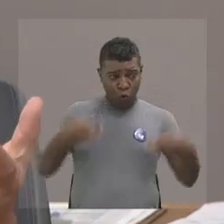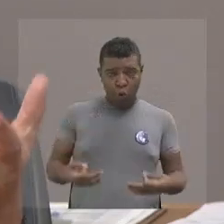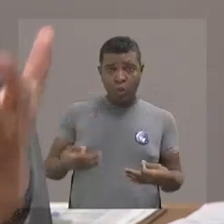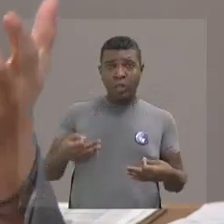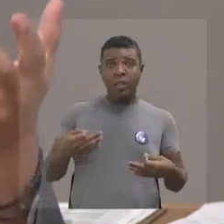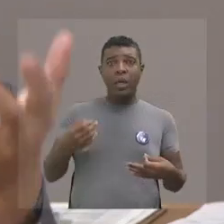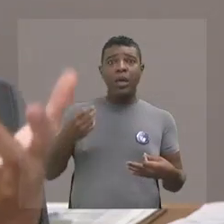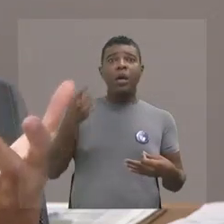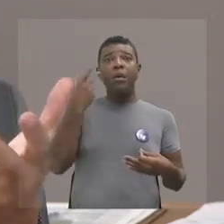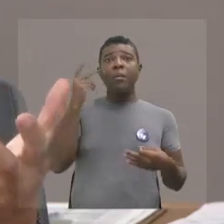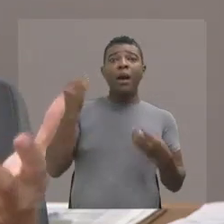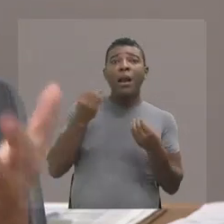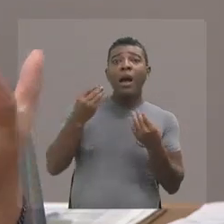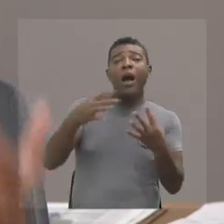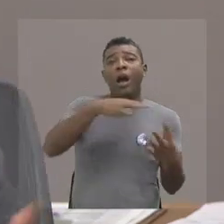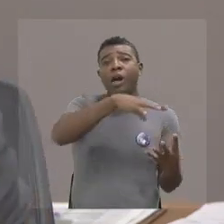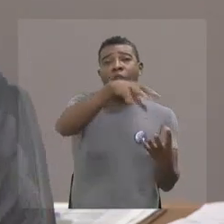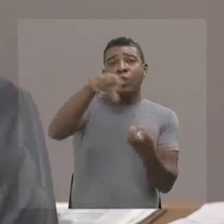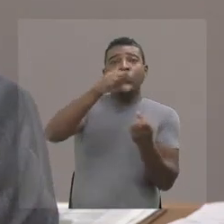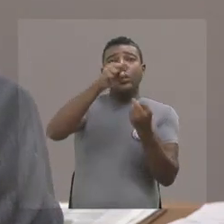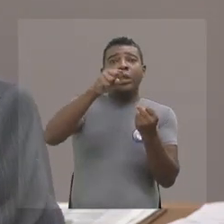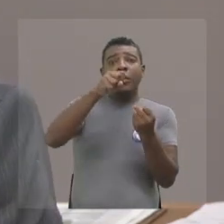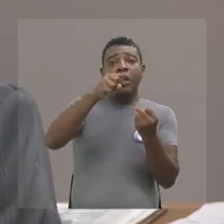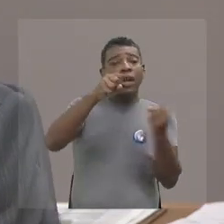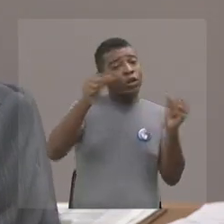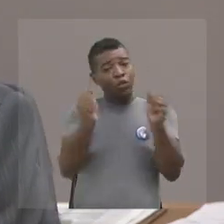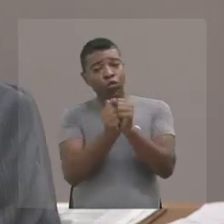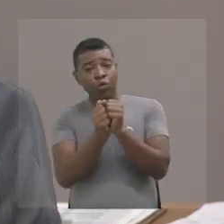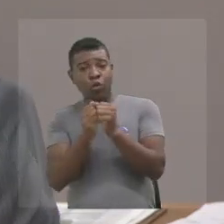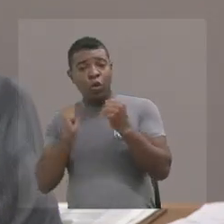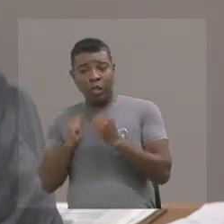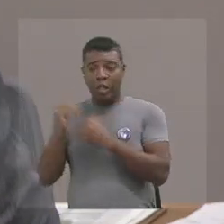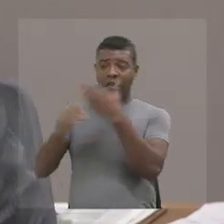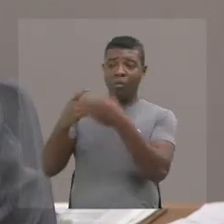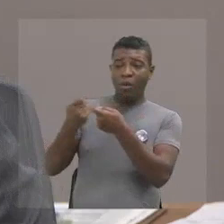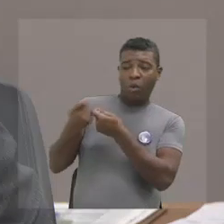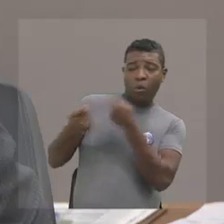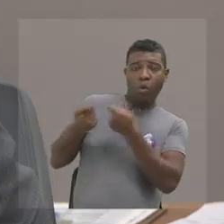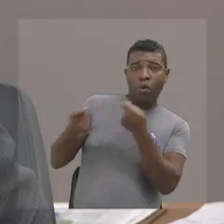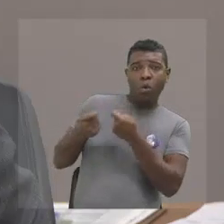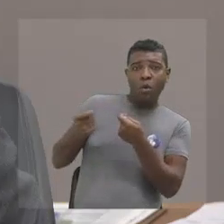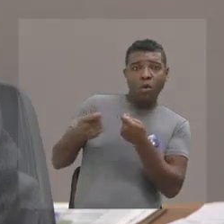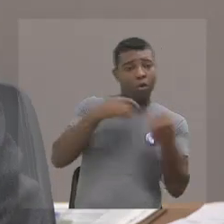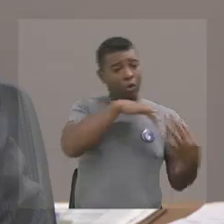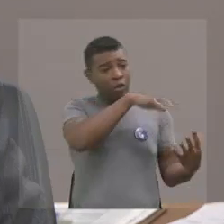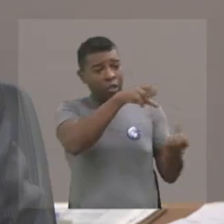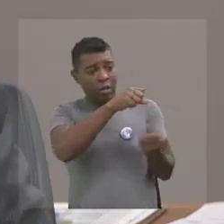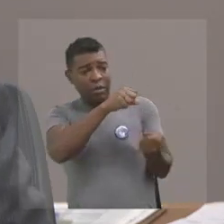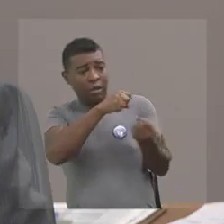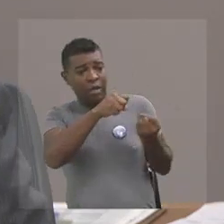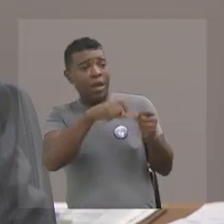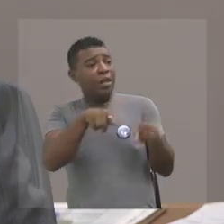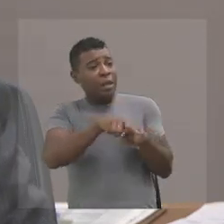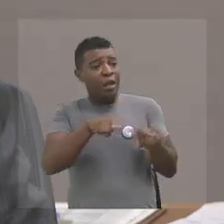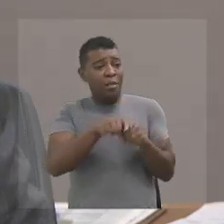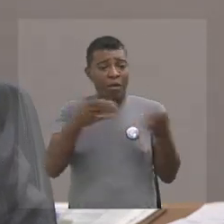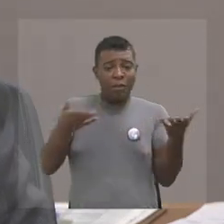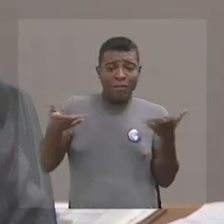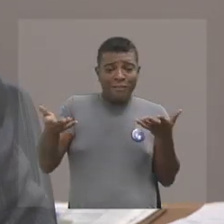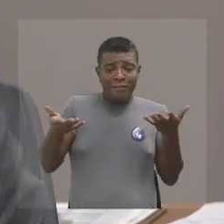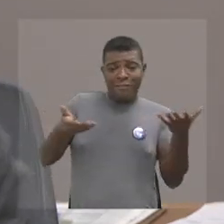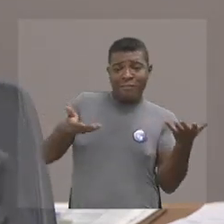a sustentabilidade e o desenvolvimento econômico e muitas das vezes são criticados